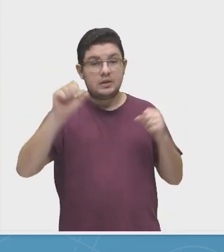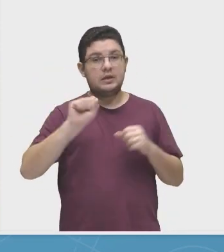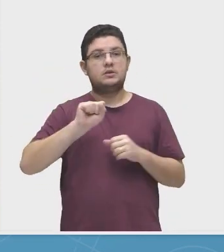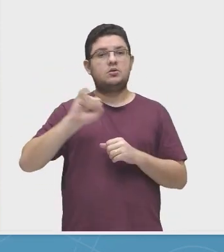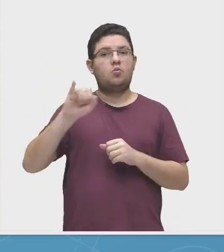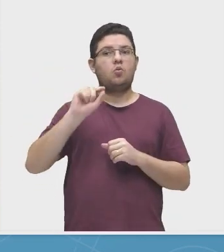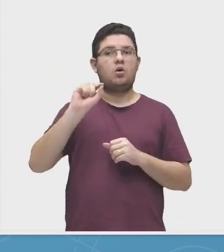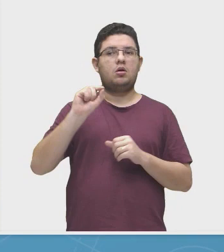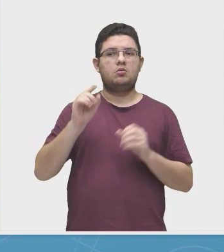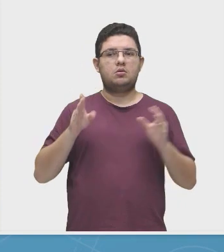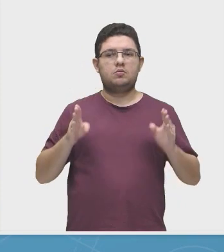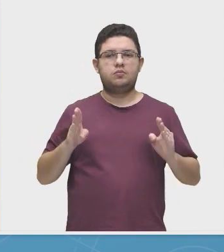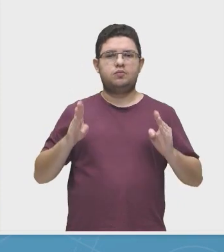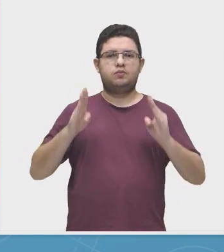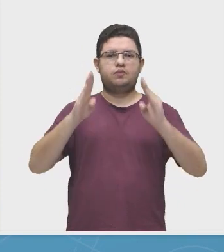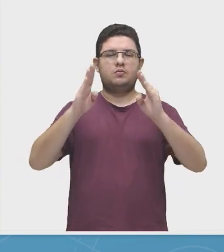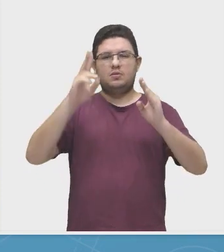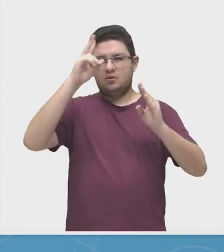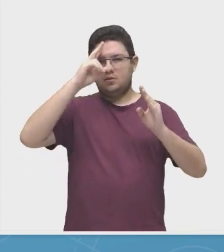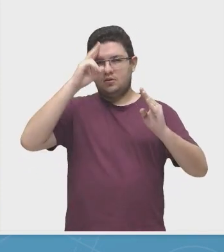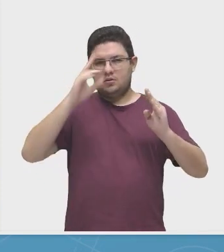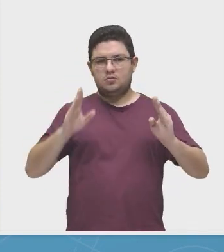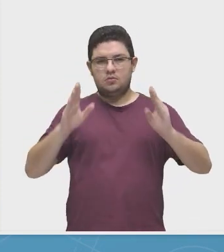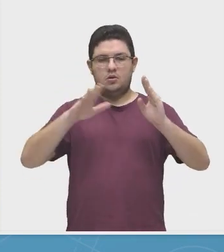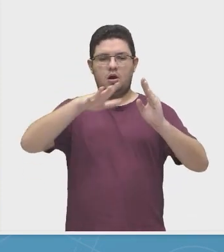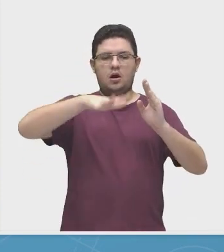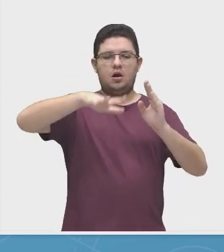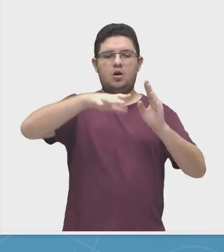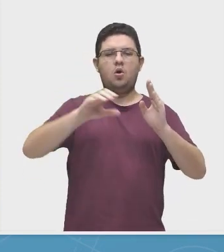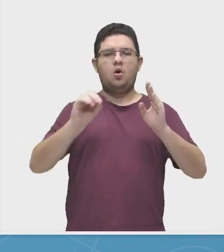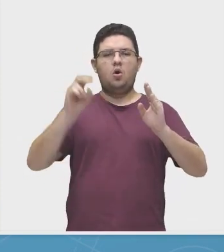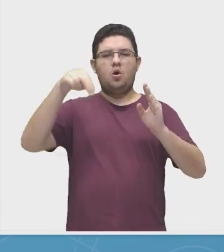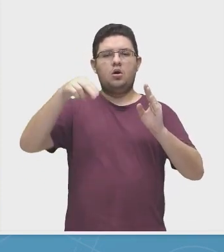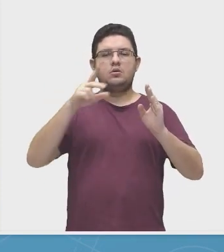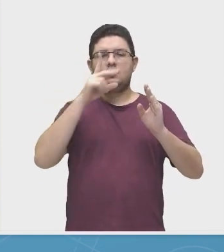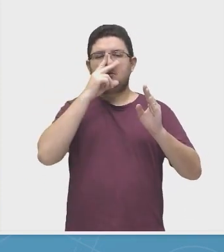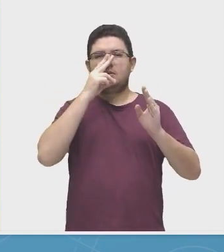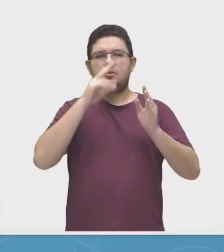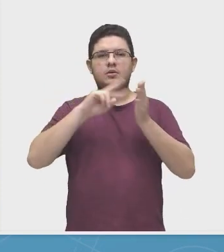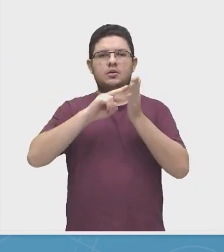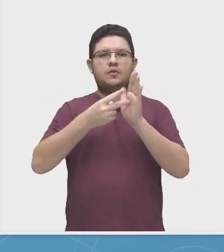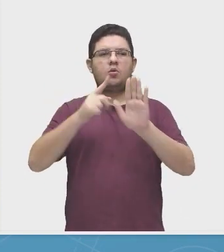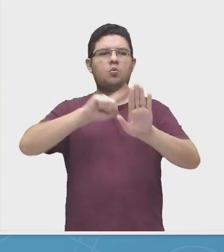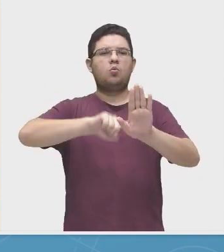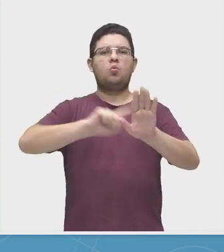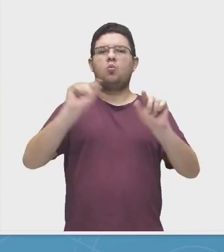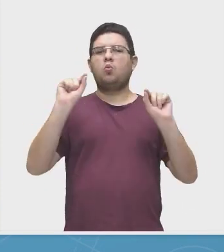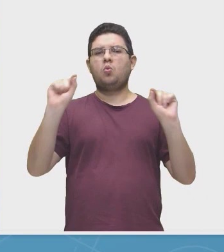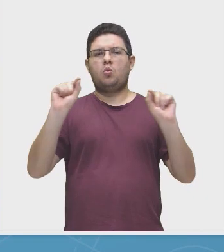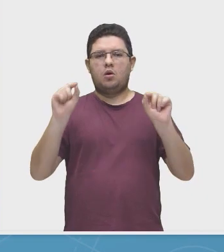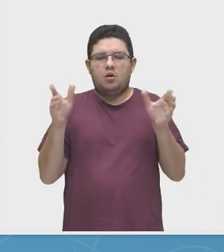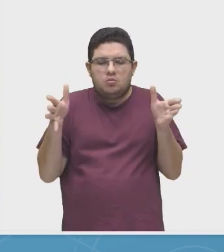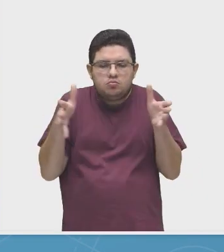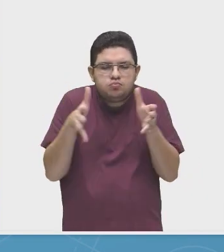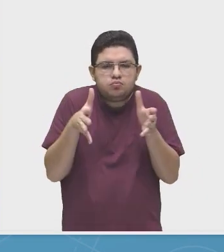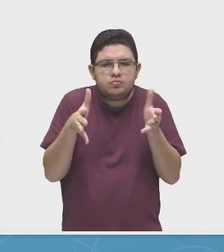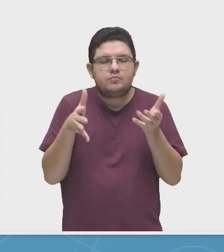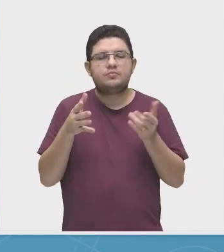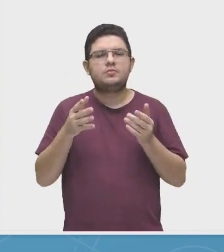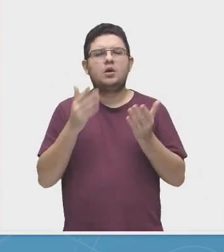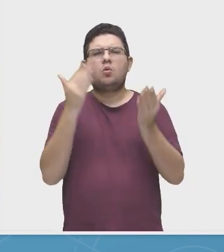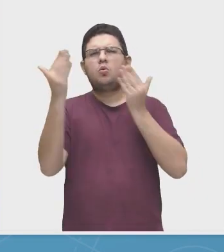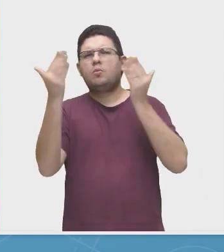né? Menores do que in, eu utilizo o on. É exatamente o que nós estamos vendo. Repare que comparar uma rua e uma avenida com